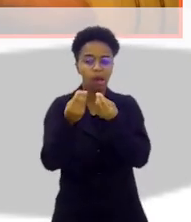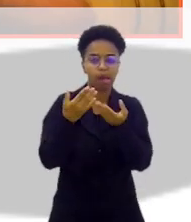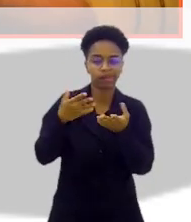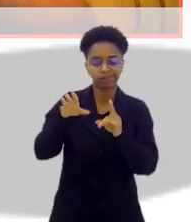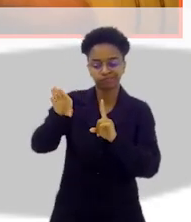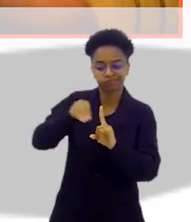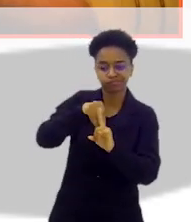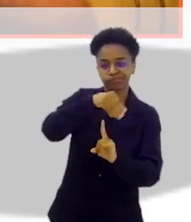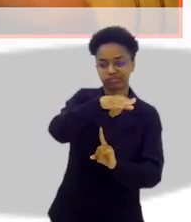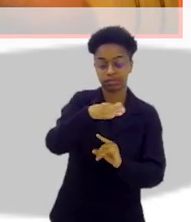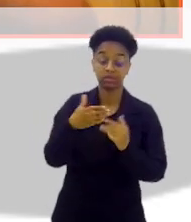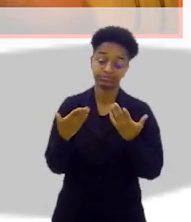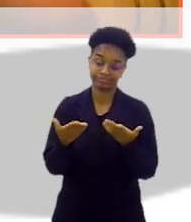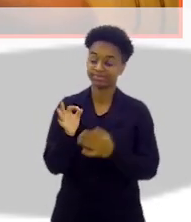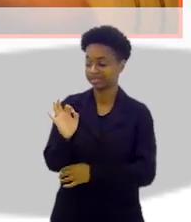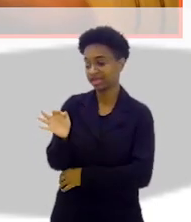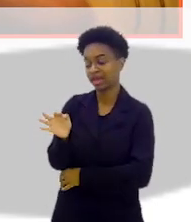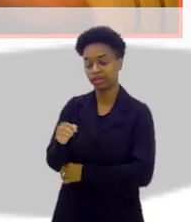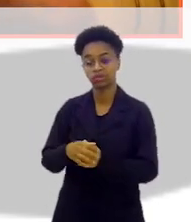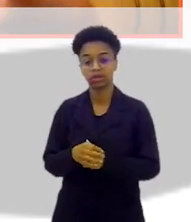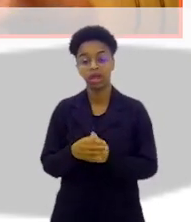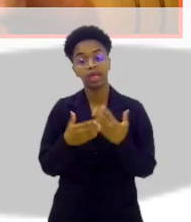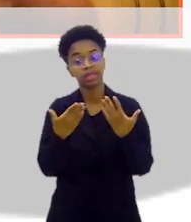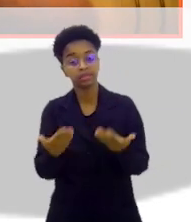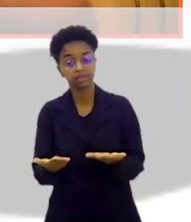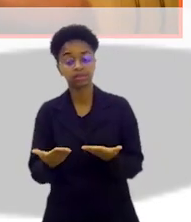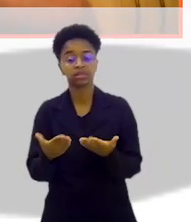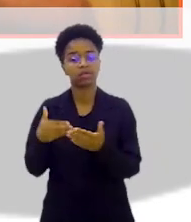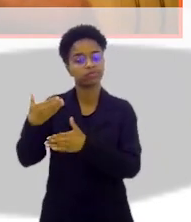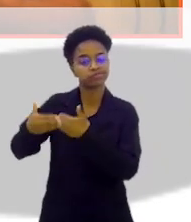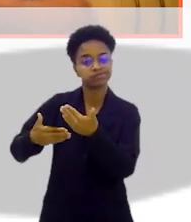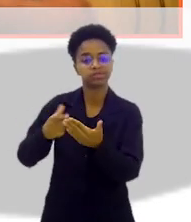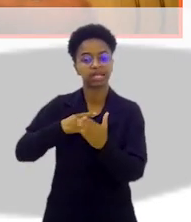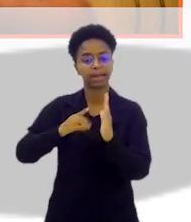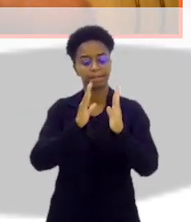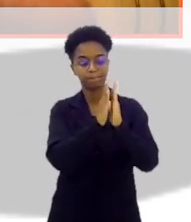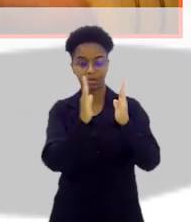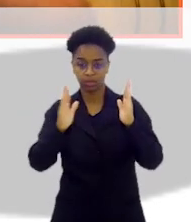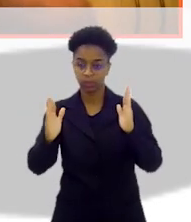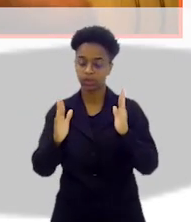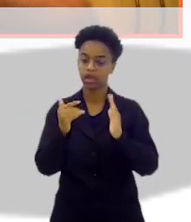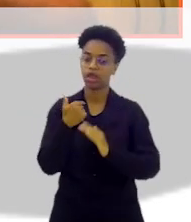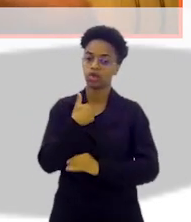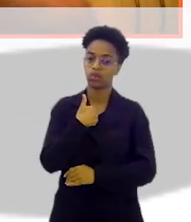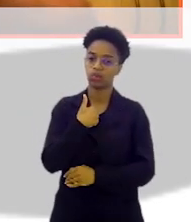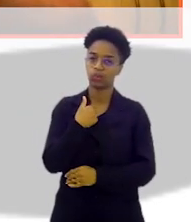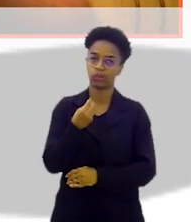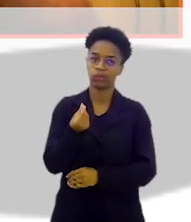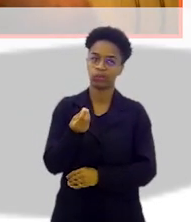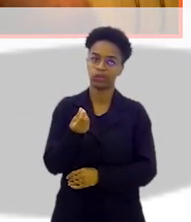no meio. Exatamente. Então, a partir dessa biblioteca,